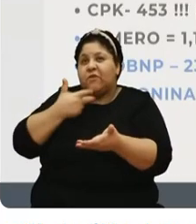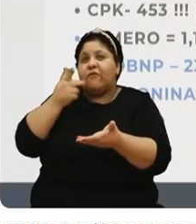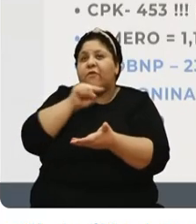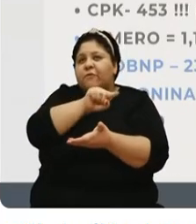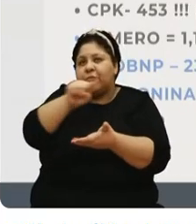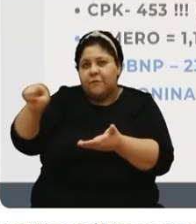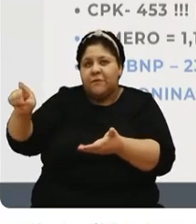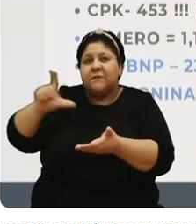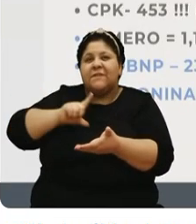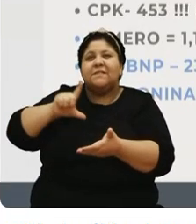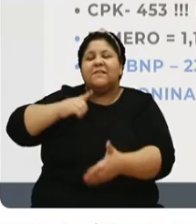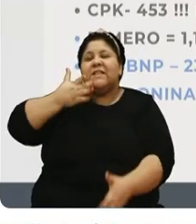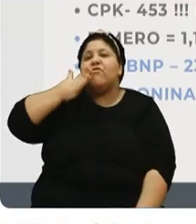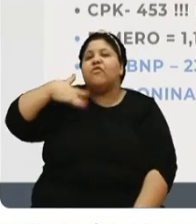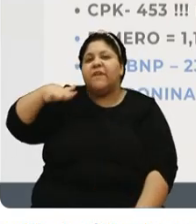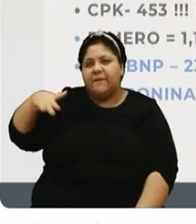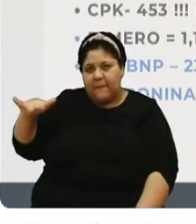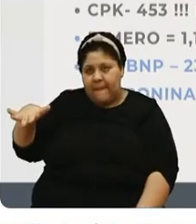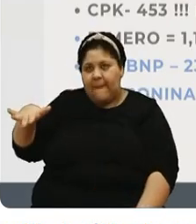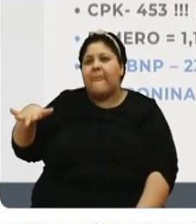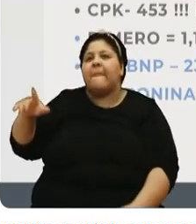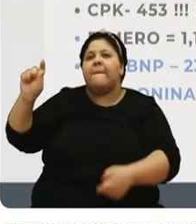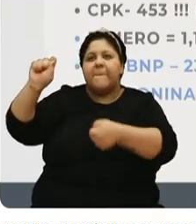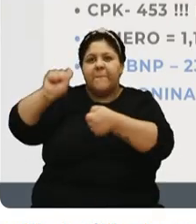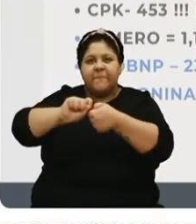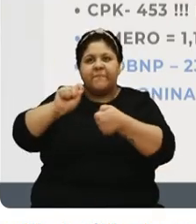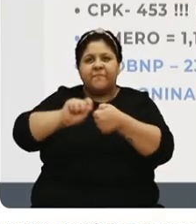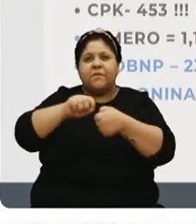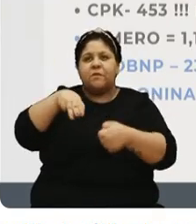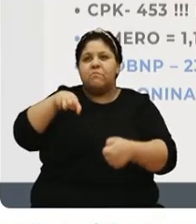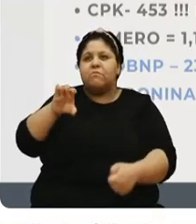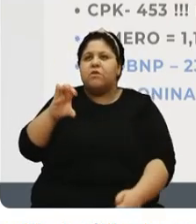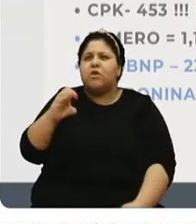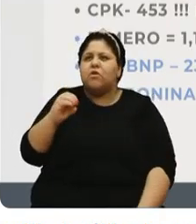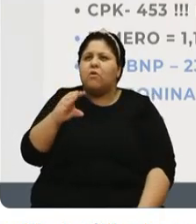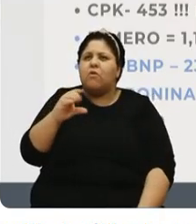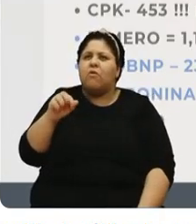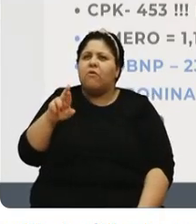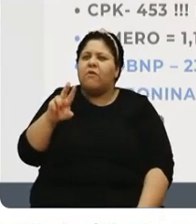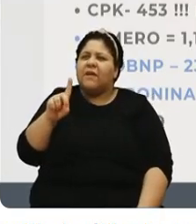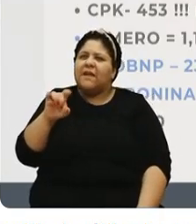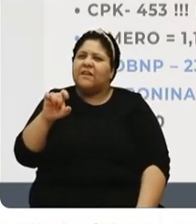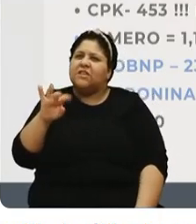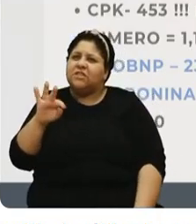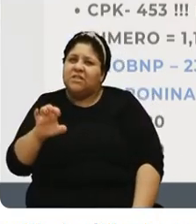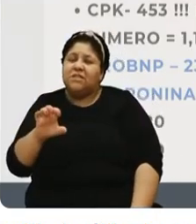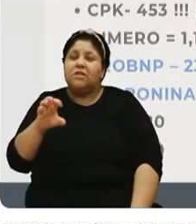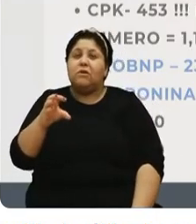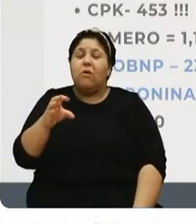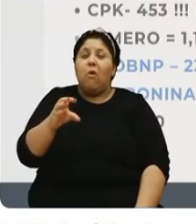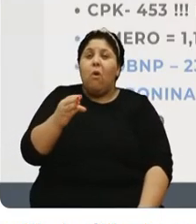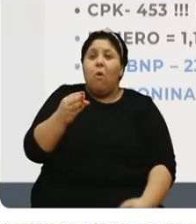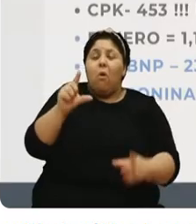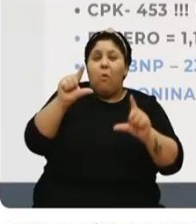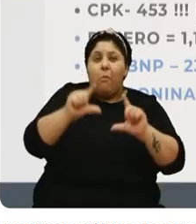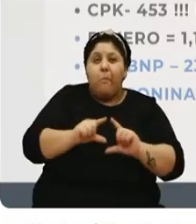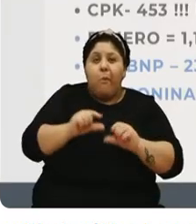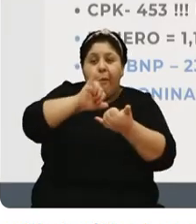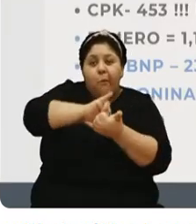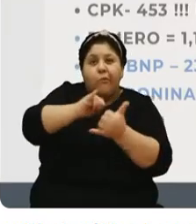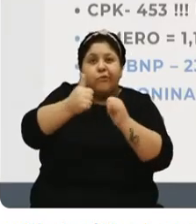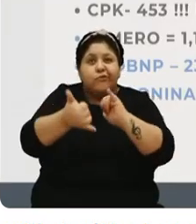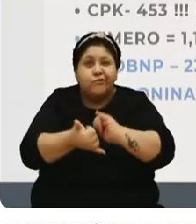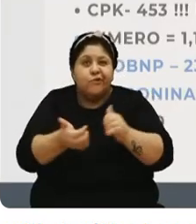o quê? Eu tenho crianças fazendo miocardite por poucos sintomas, vem no consultório e eu